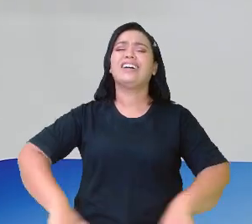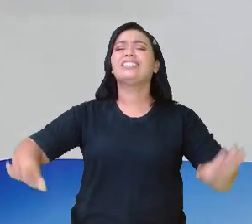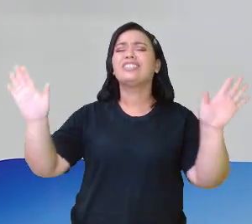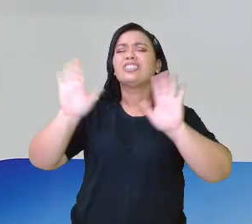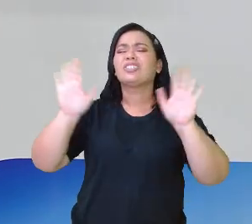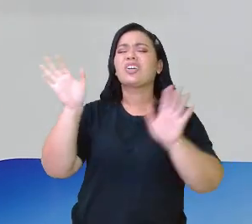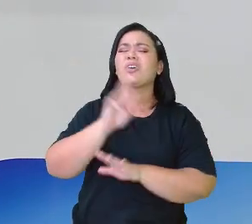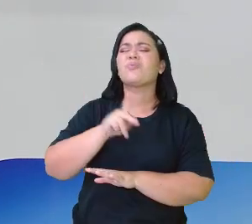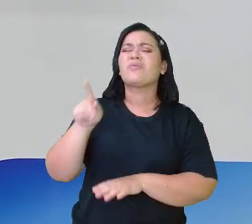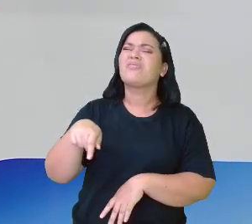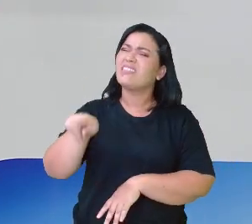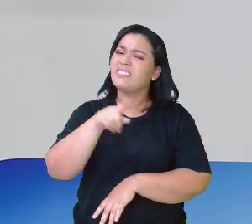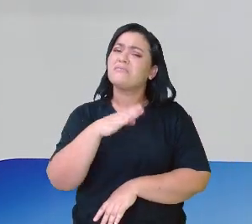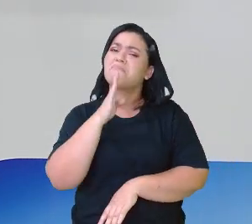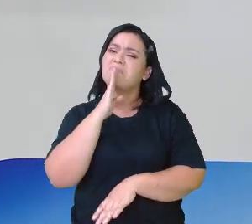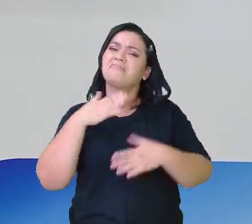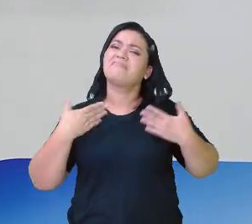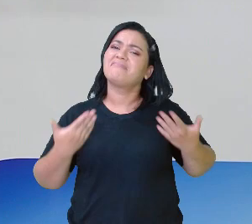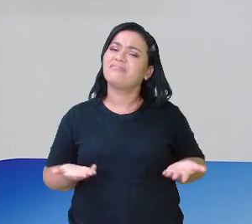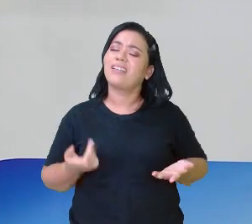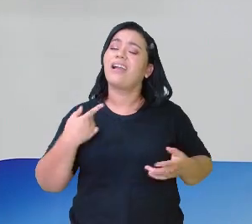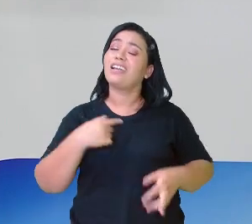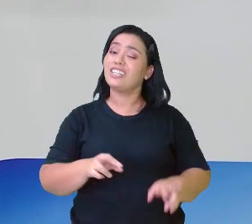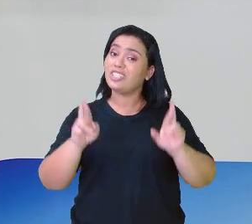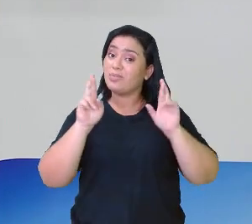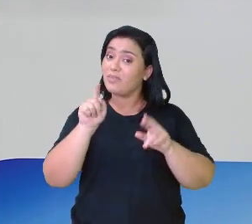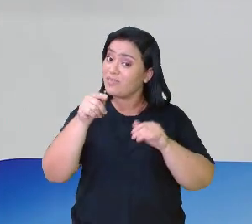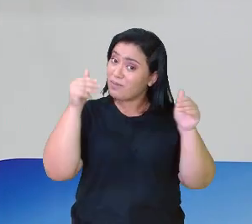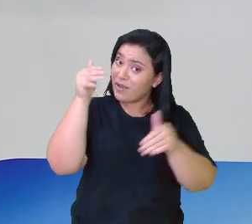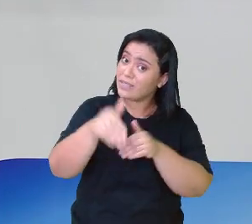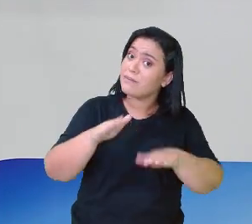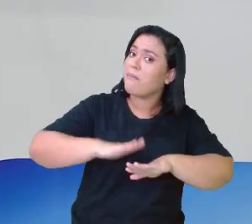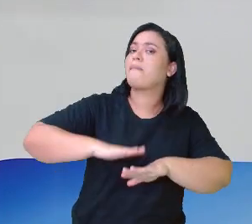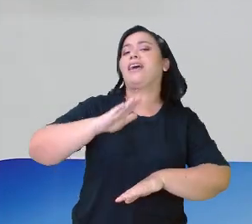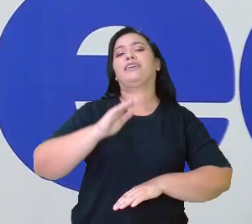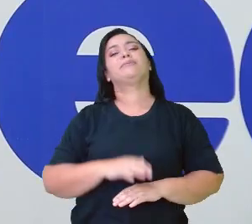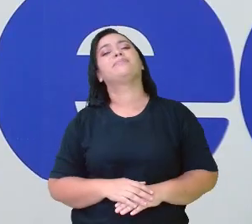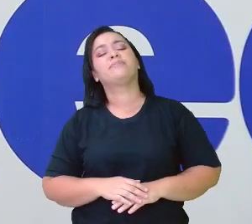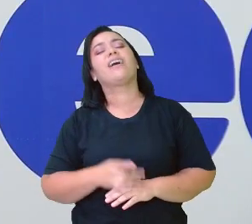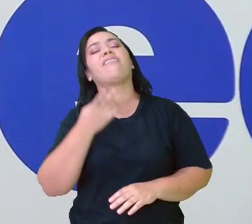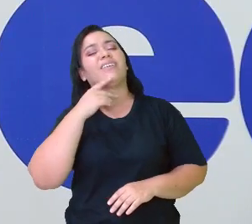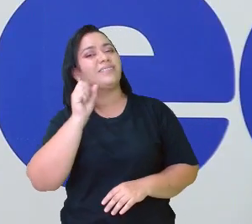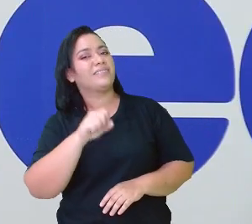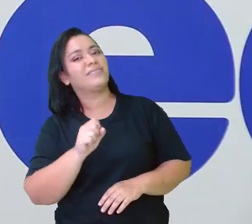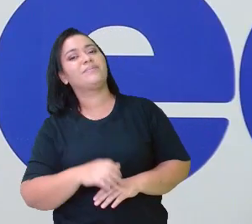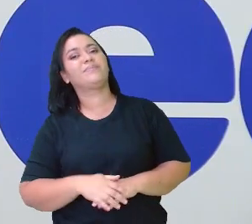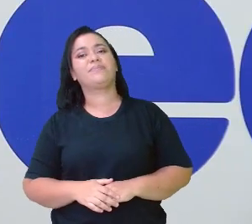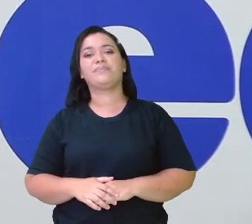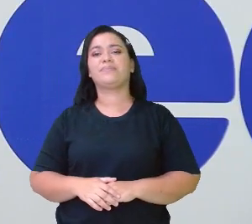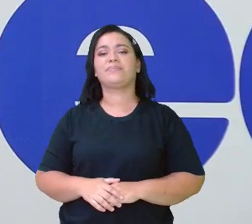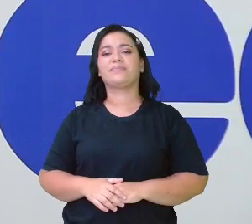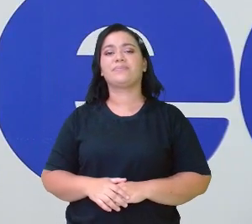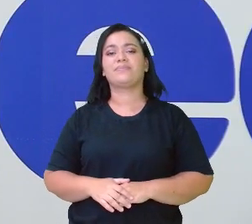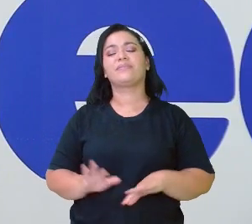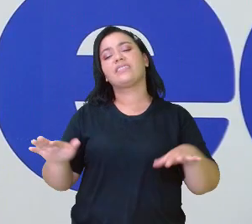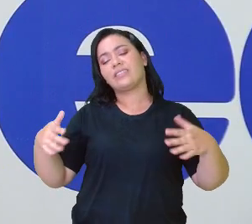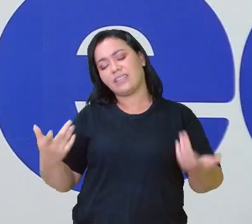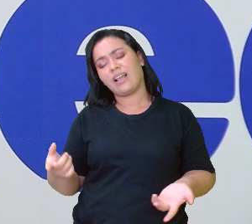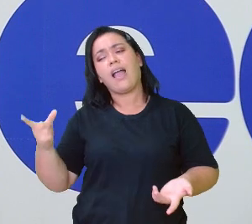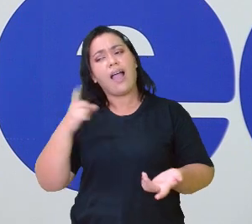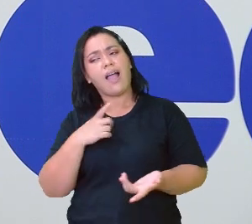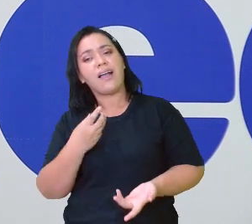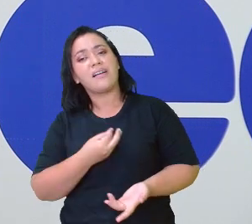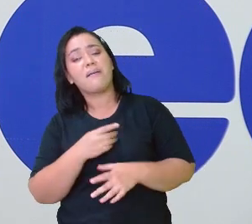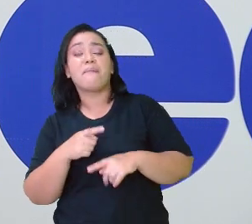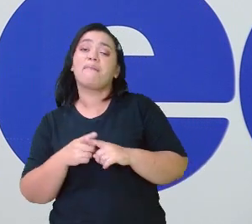ficaram caladinhos, caladinhas hoje. A gente espera que você participe mais nas próximas, né? Sim, sim. Eles estão por aqui,